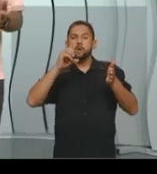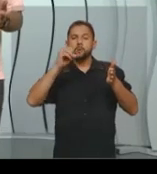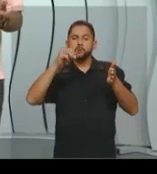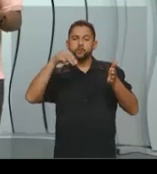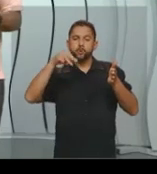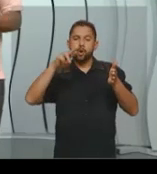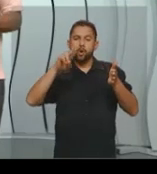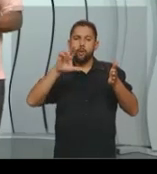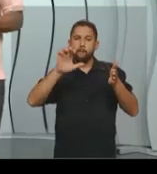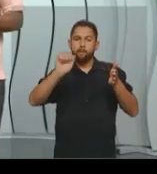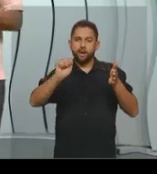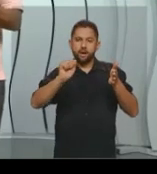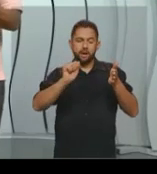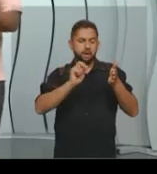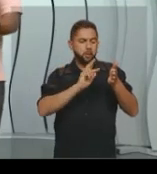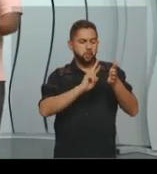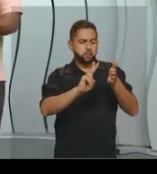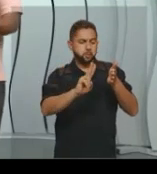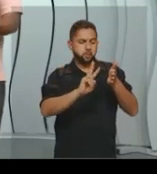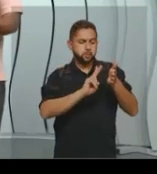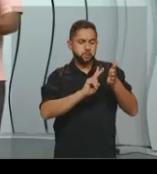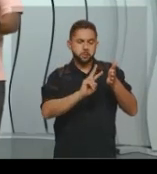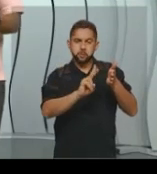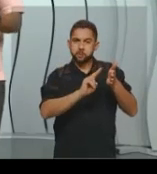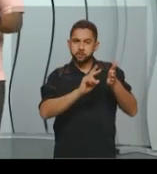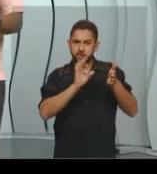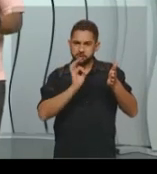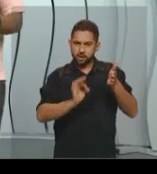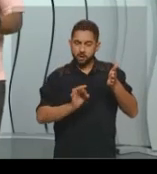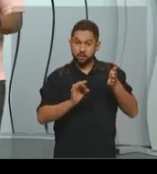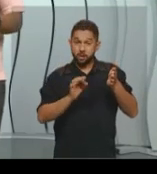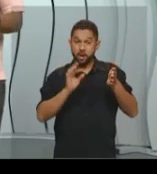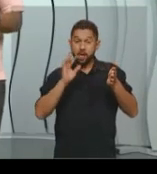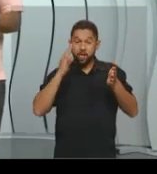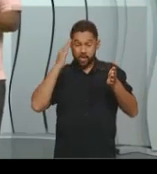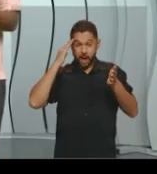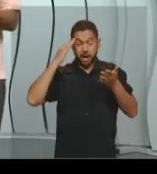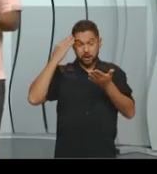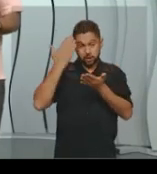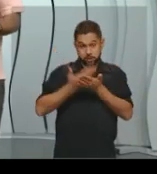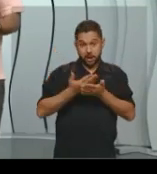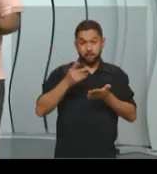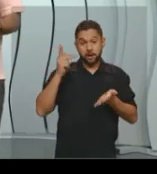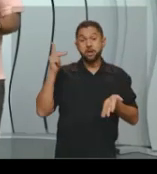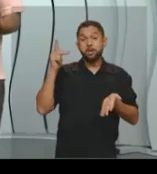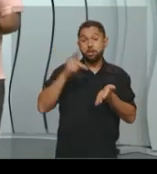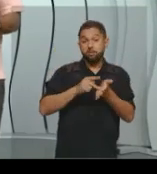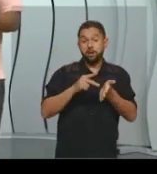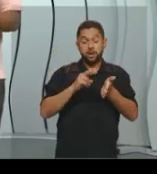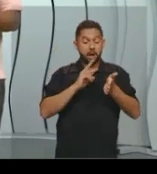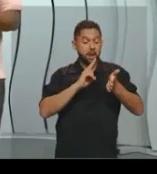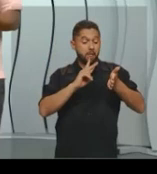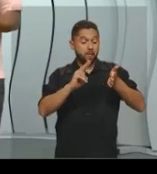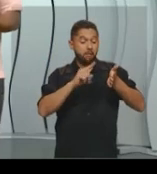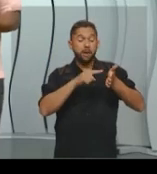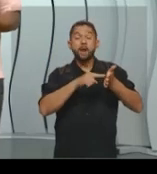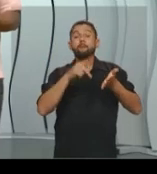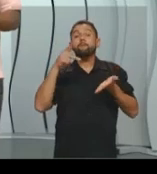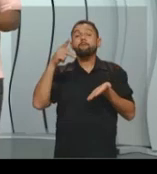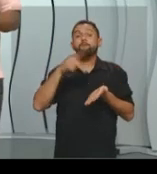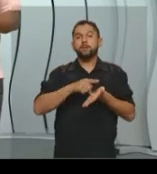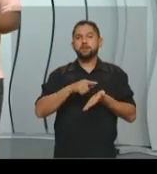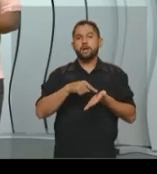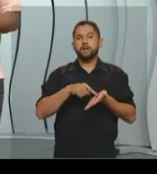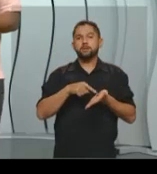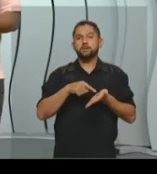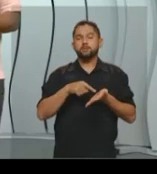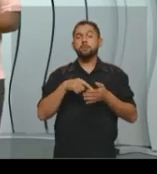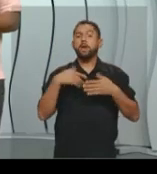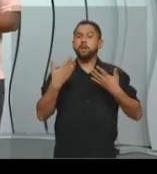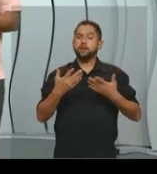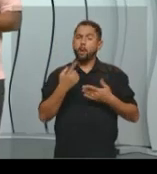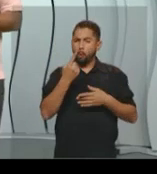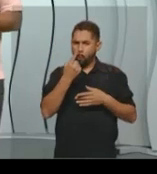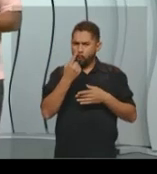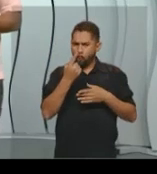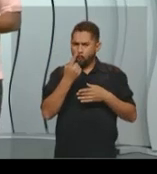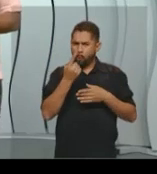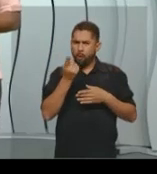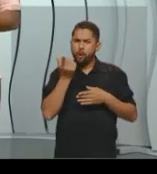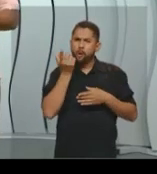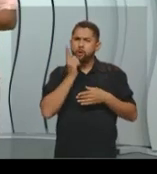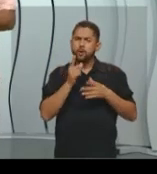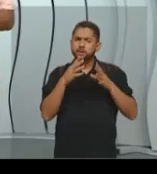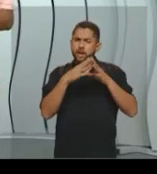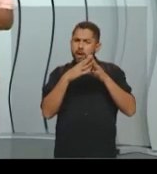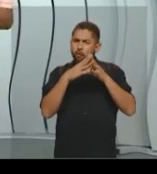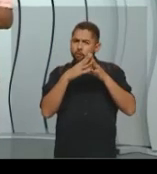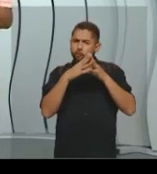fora. Eles acreditavam que as sombras correspondiam à própria realidade. Até que um deles consegue se